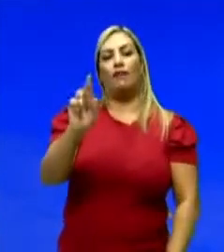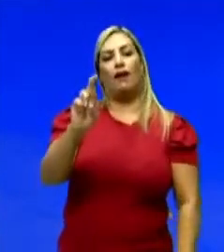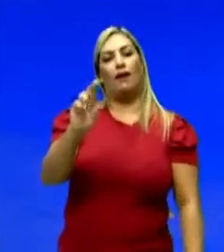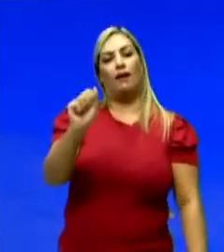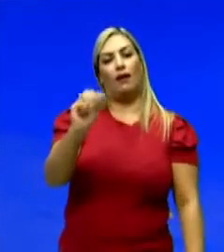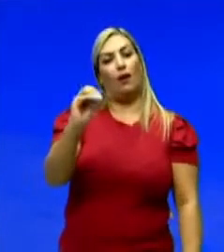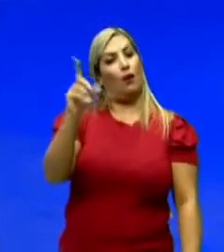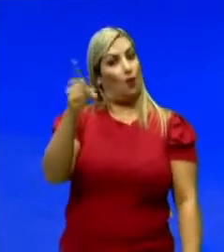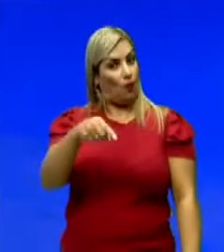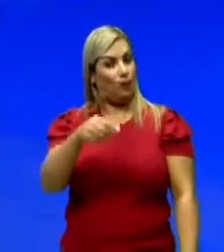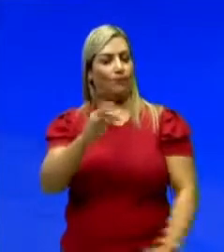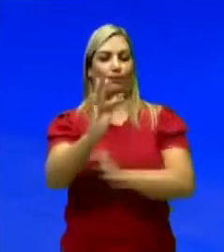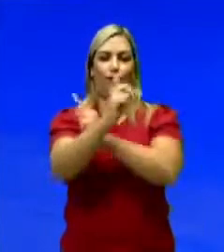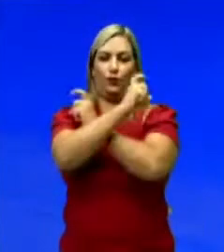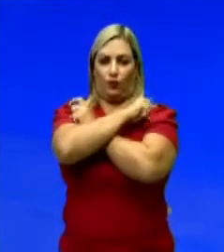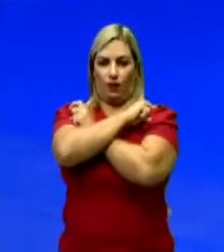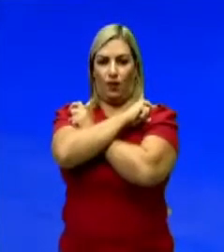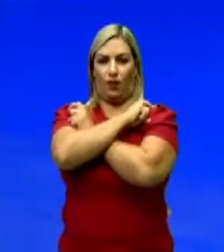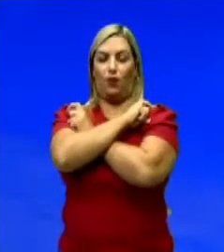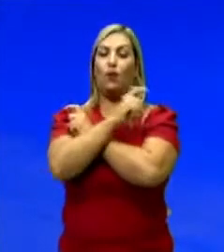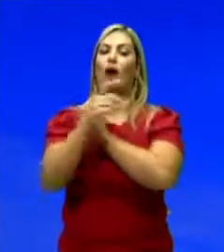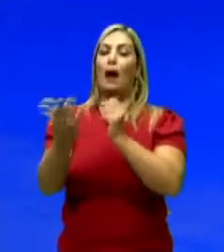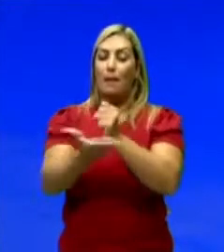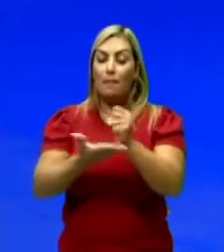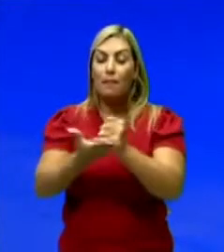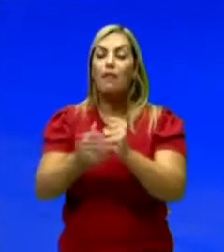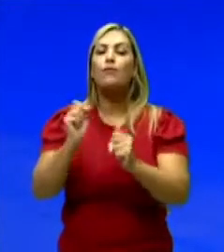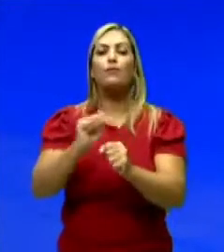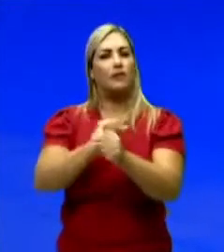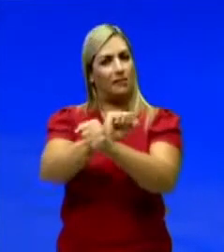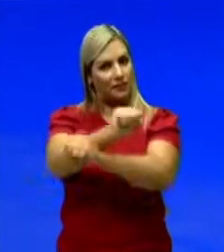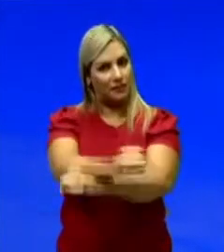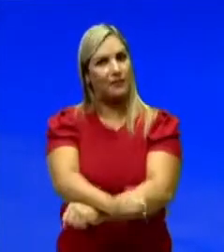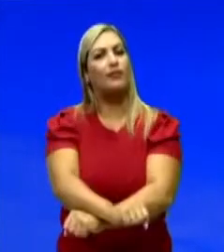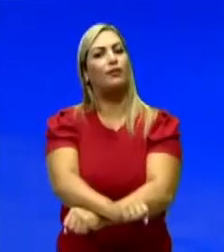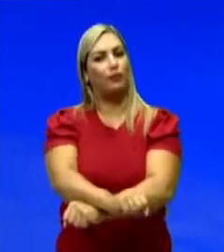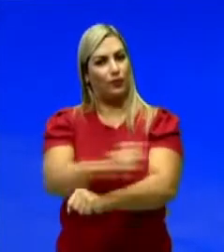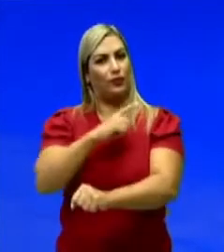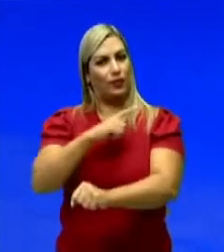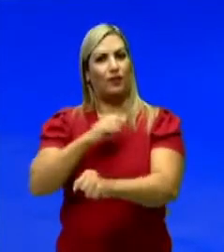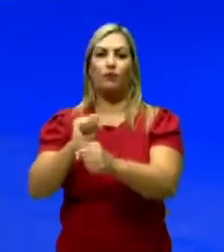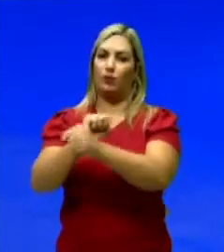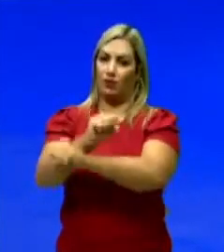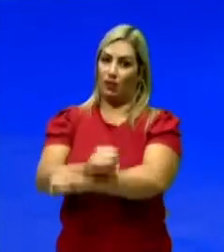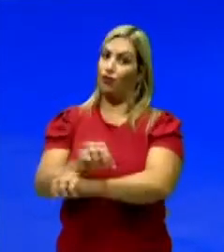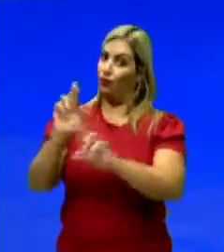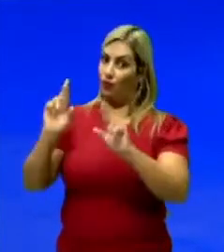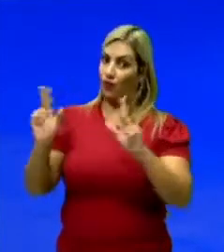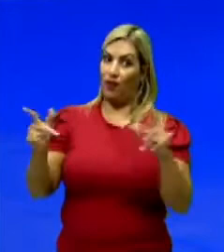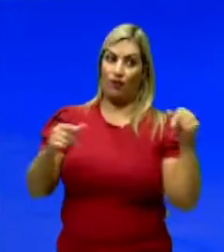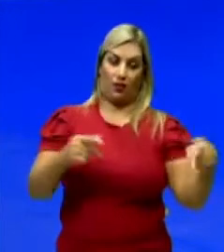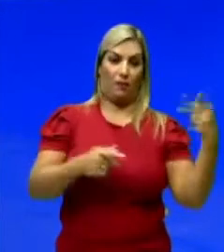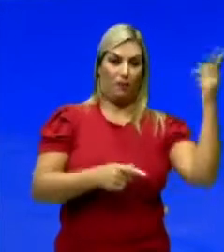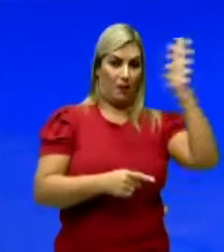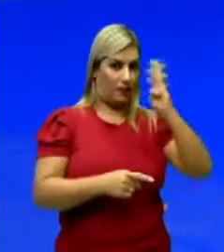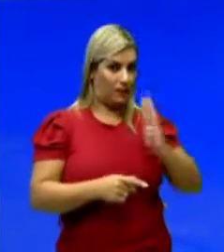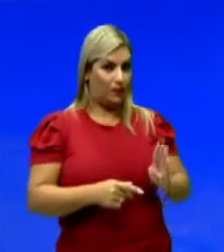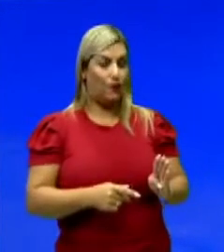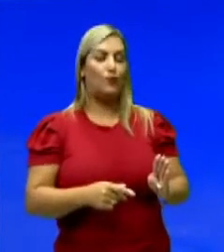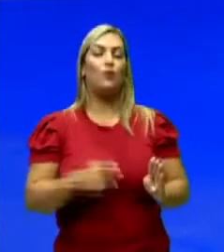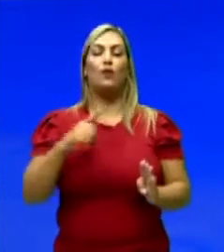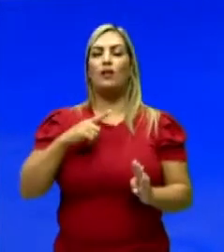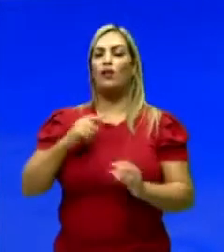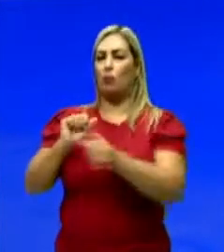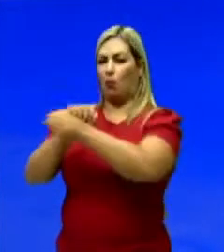é a elsa é o escravo a escravidão uma escravidão diferente do que ocorreu no brasil colônia